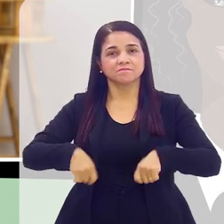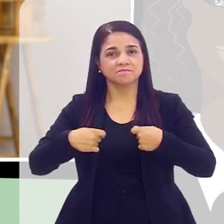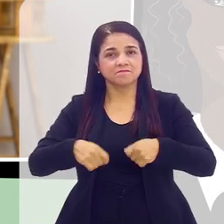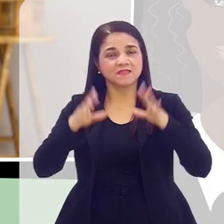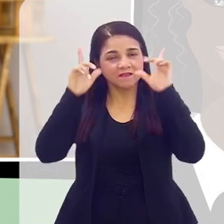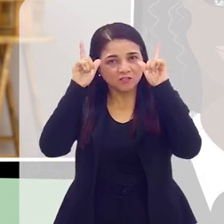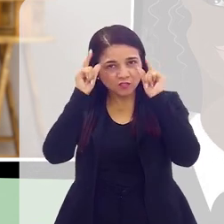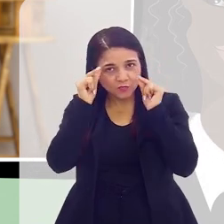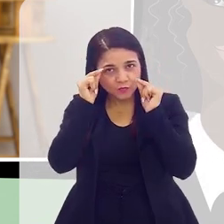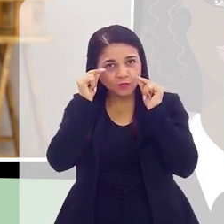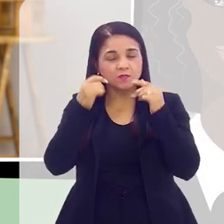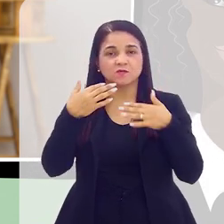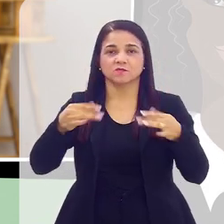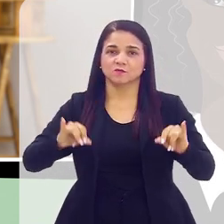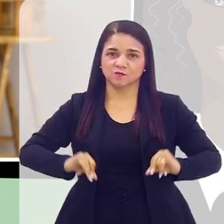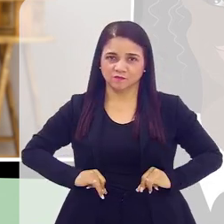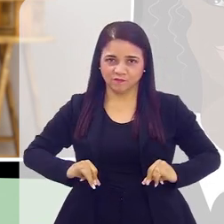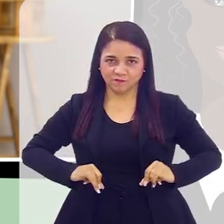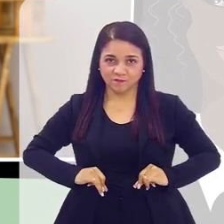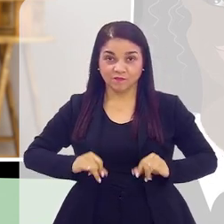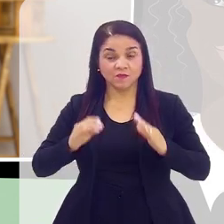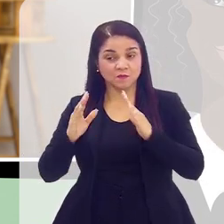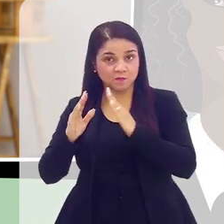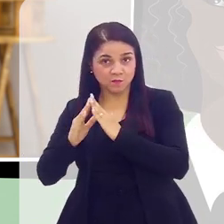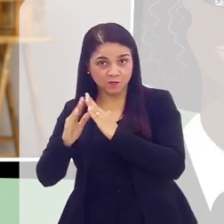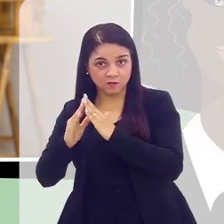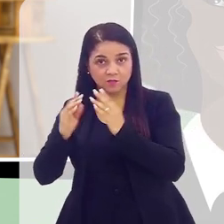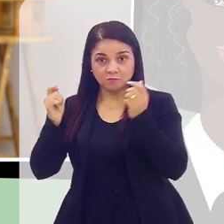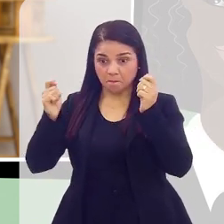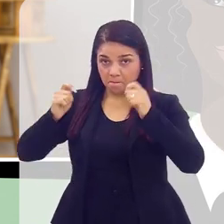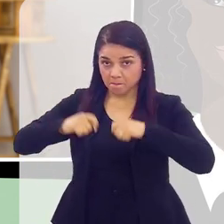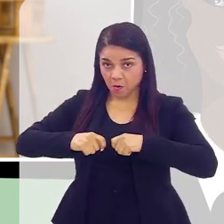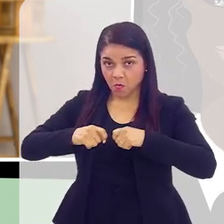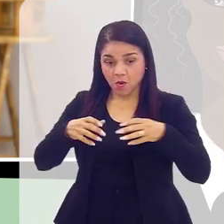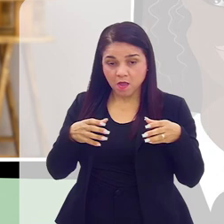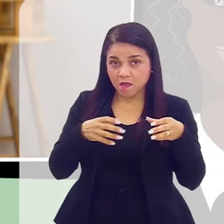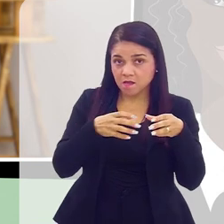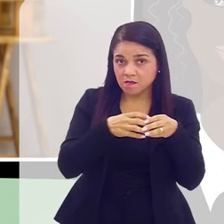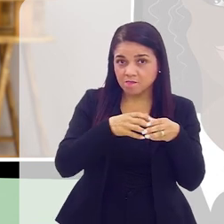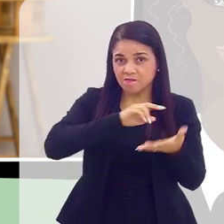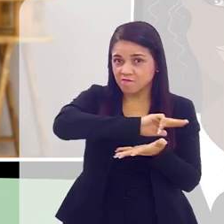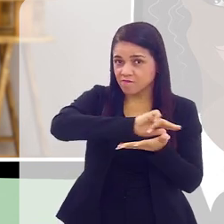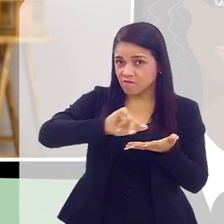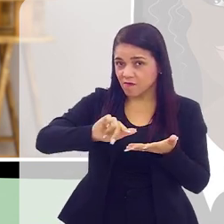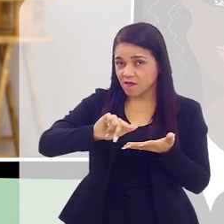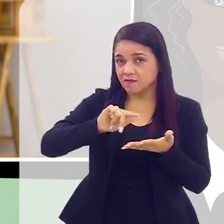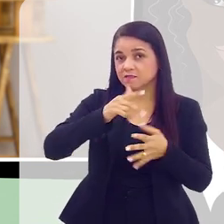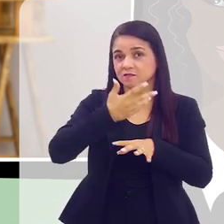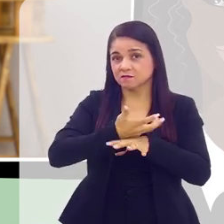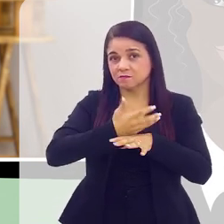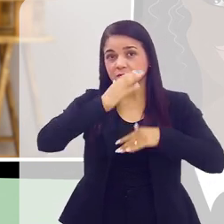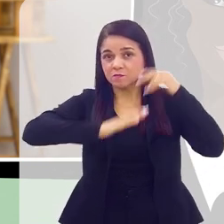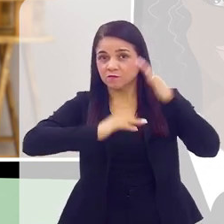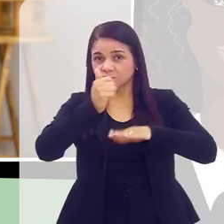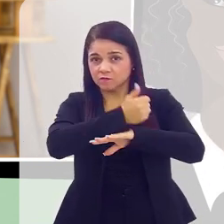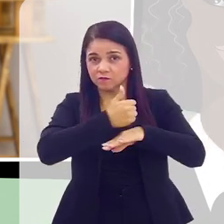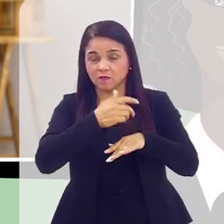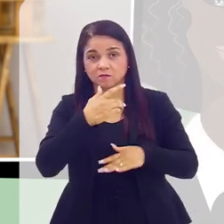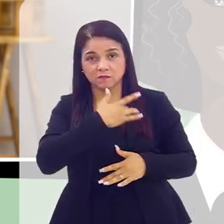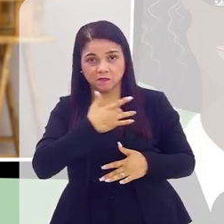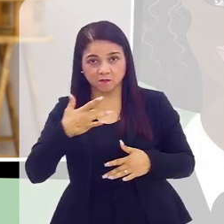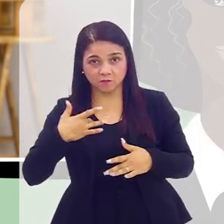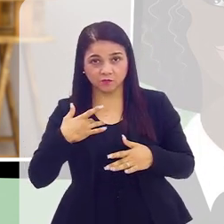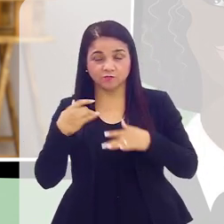e necessário para aliviar o sofrimento dela. Moradores capacitados, equipes multidisciplinares de profissionais